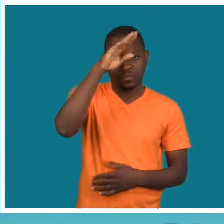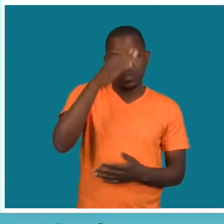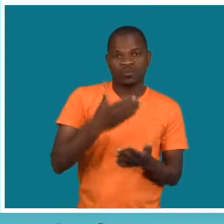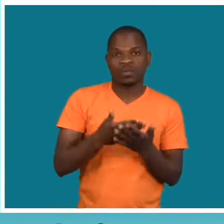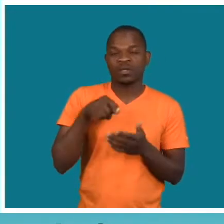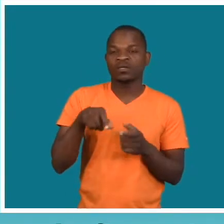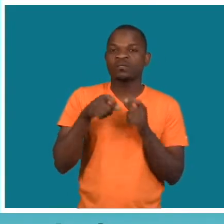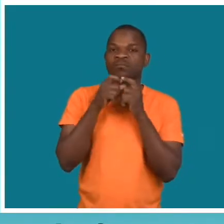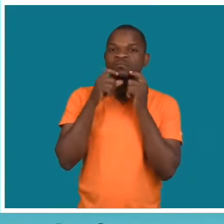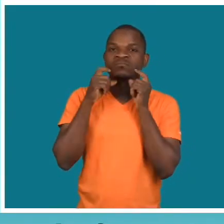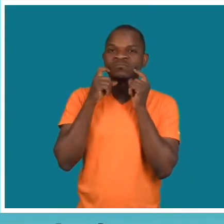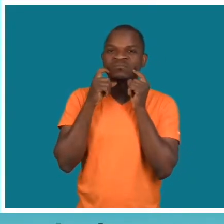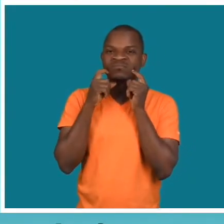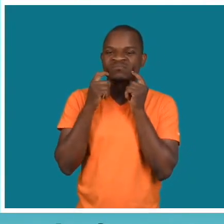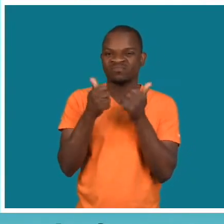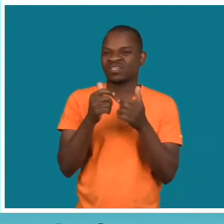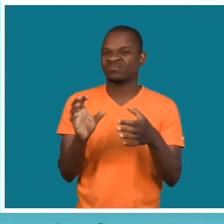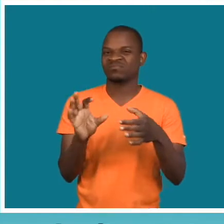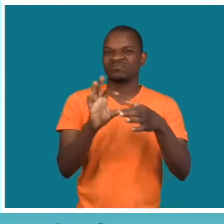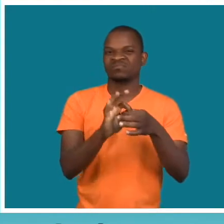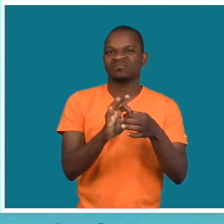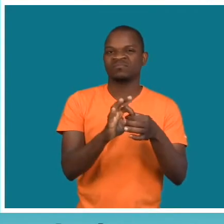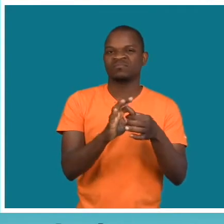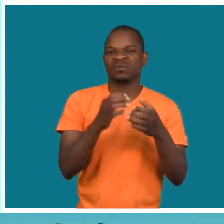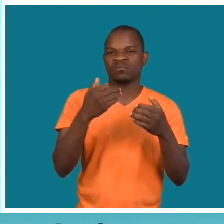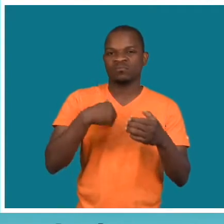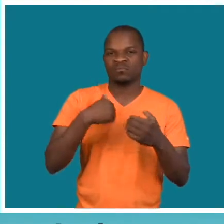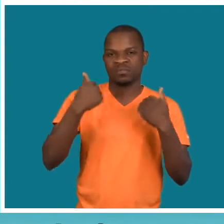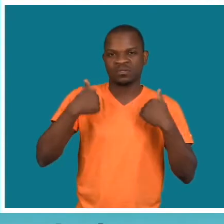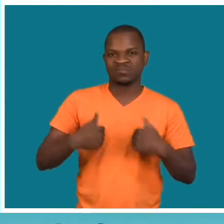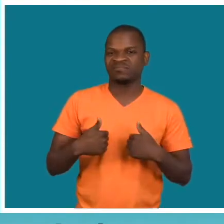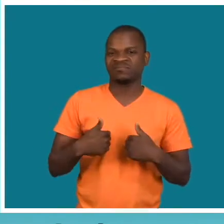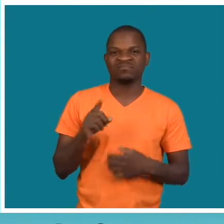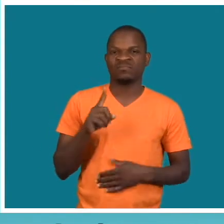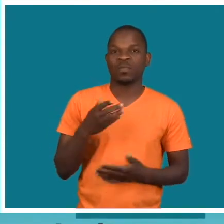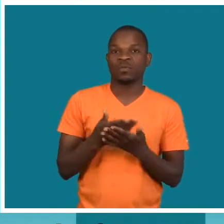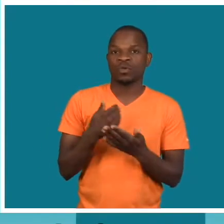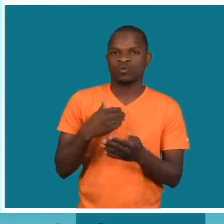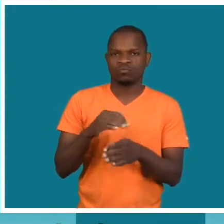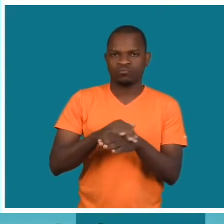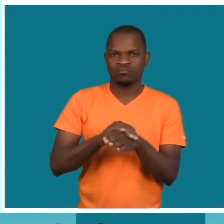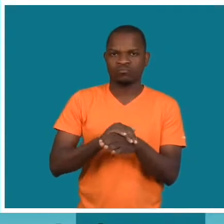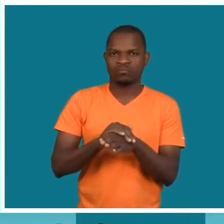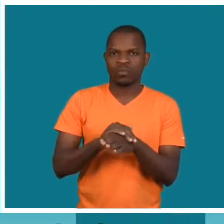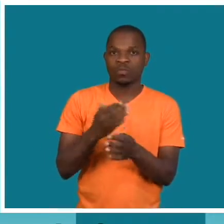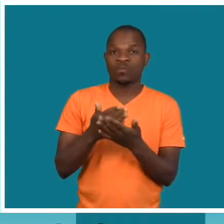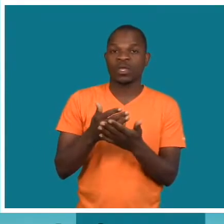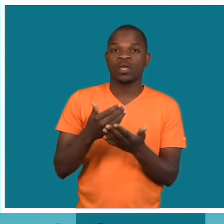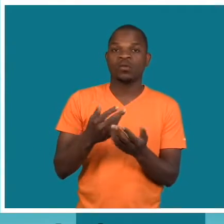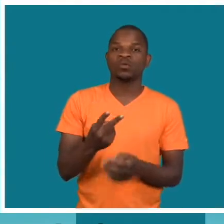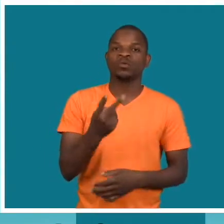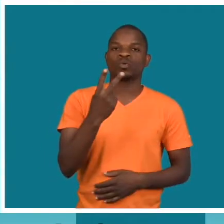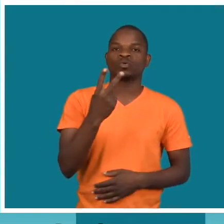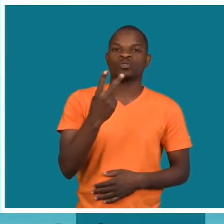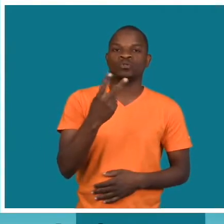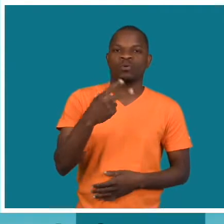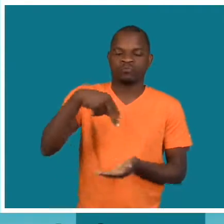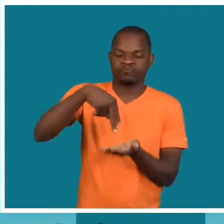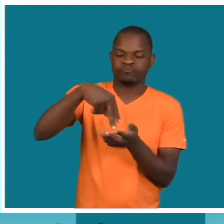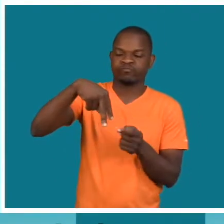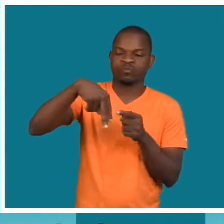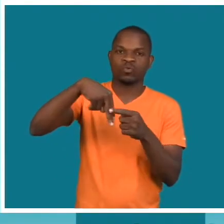As próteses que temos aqui, não são eficazes para mim. Quando eu ponho, ela, porque eu não tenho as duas pernas a partir